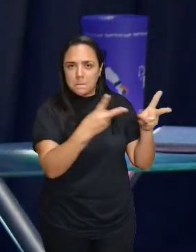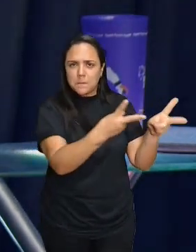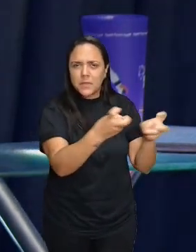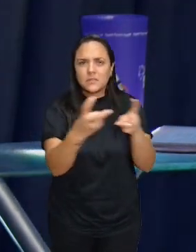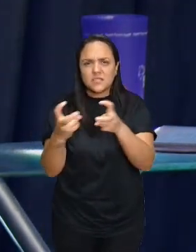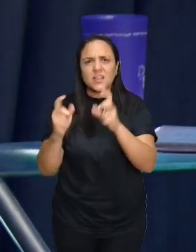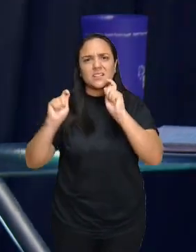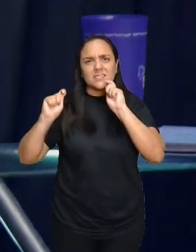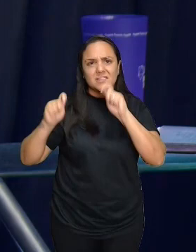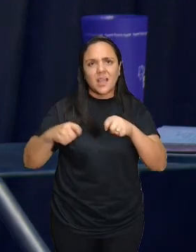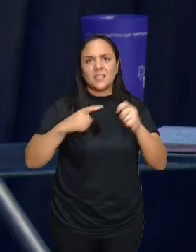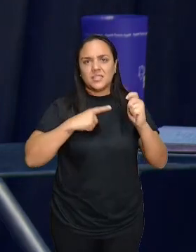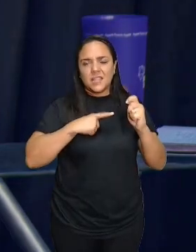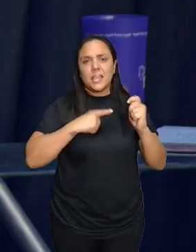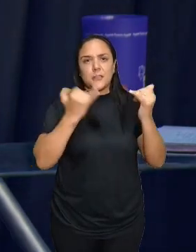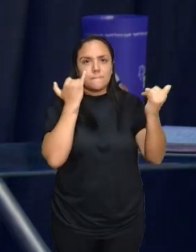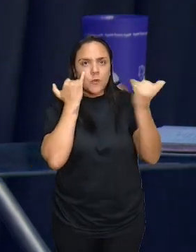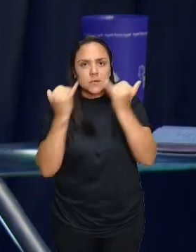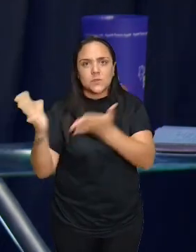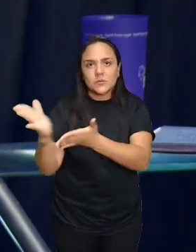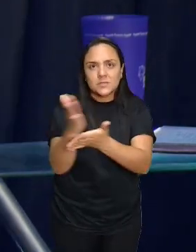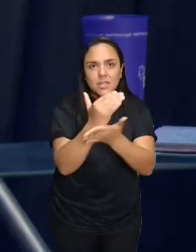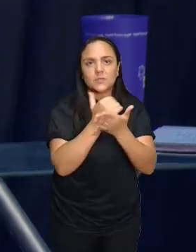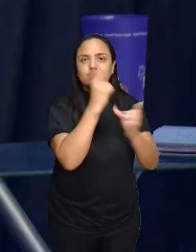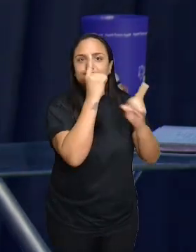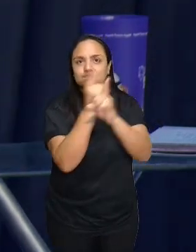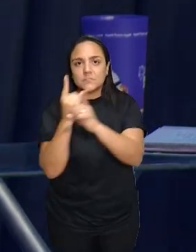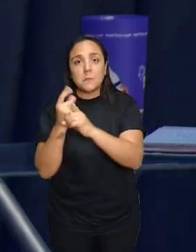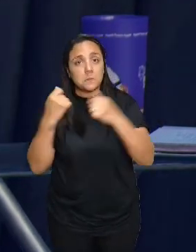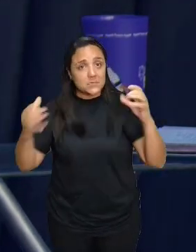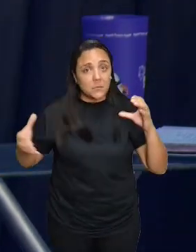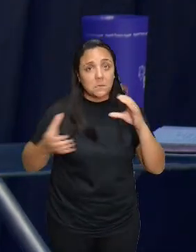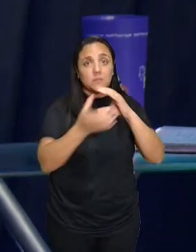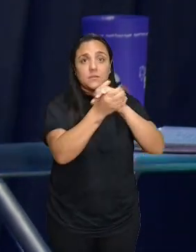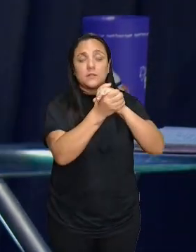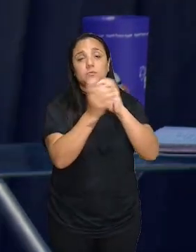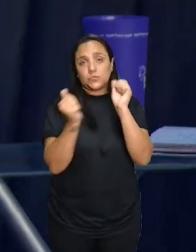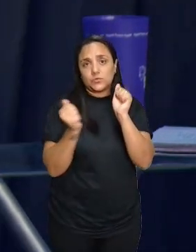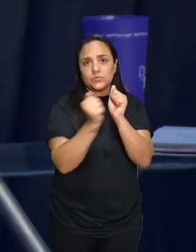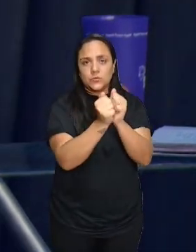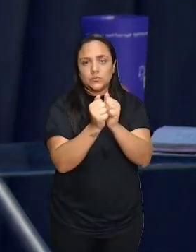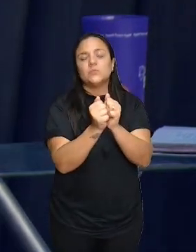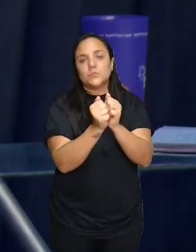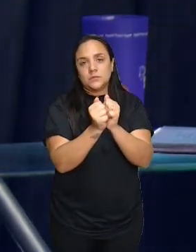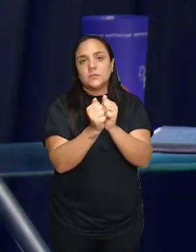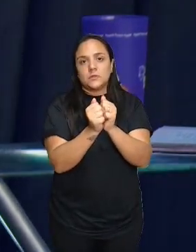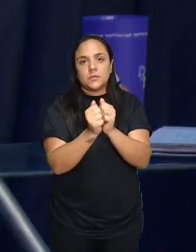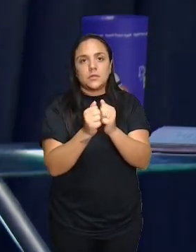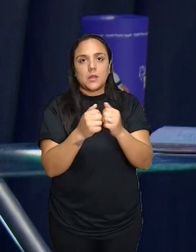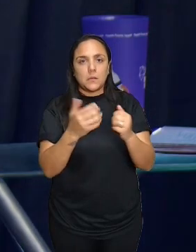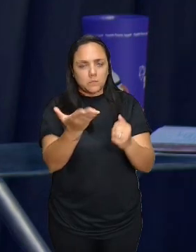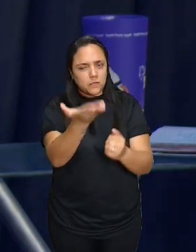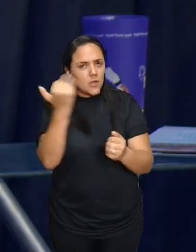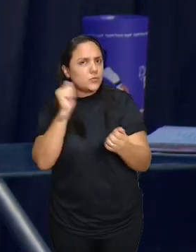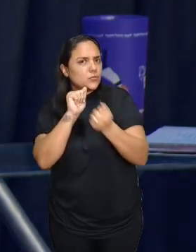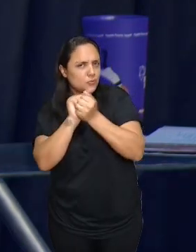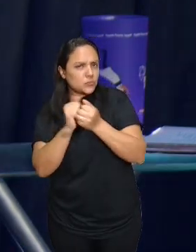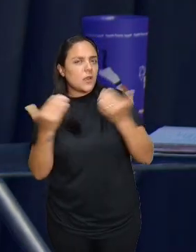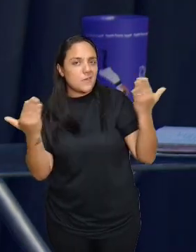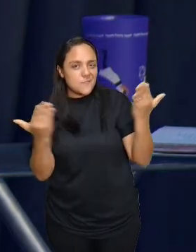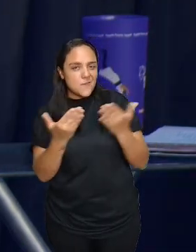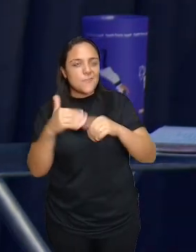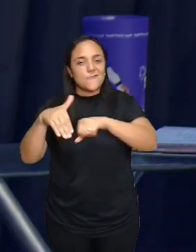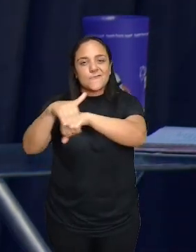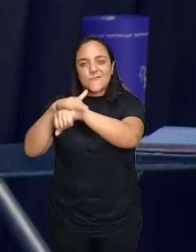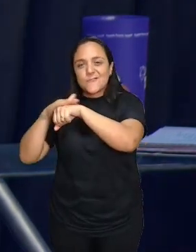e diversidade etária têm que andar de mãos dadas, né? Então, assim, contem comigo para a gente poder aqui ter uma conversa